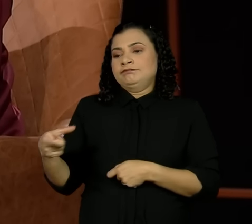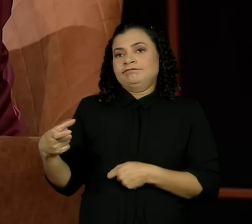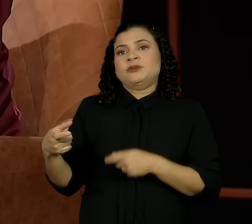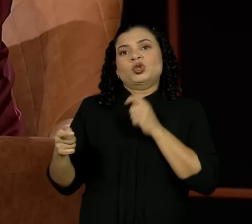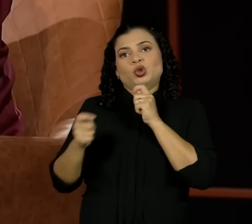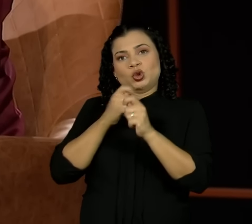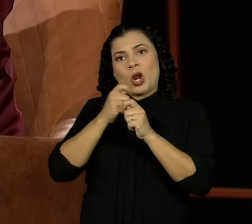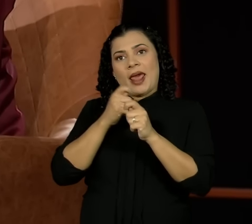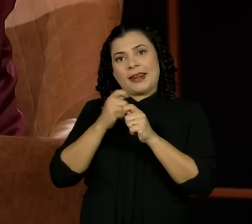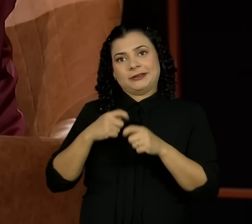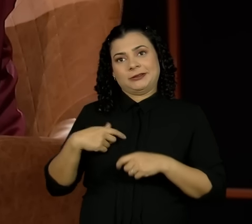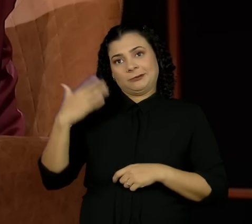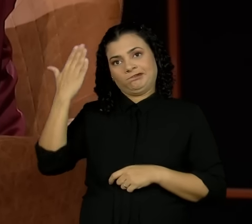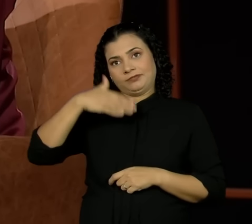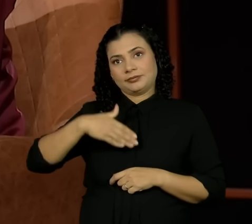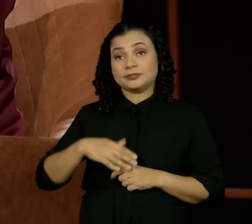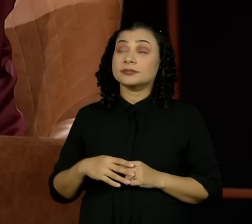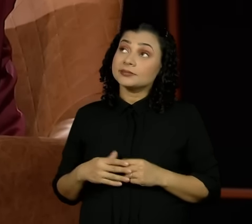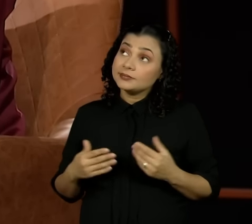jornalista. E